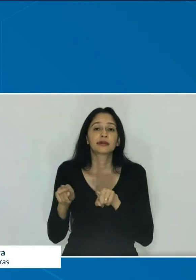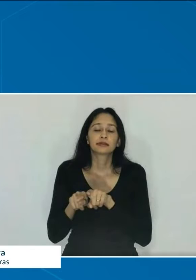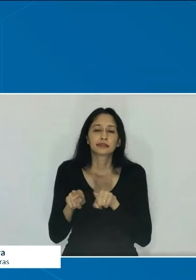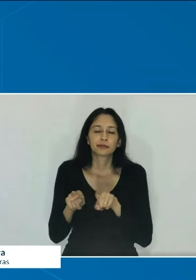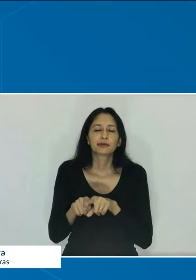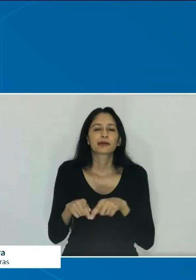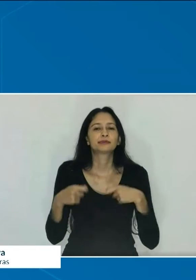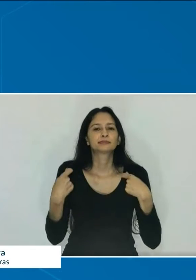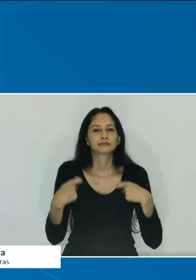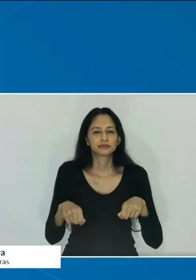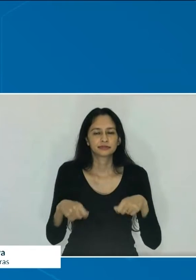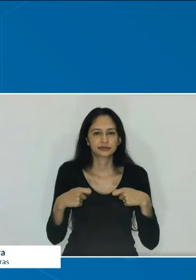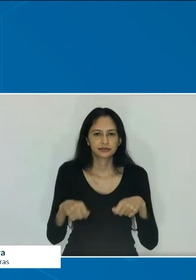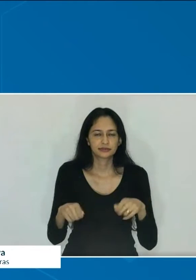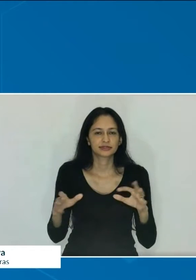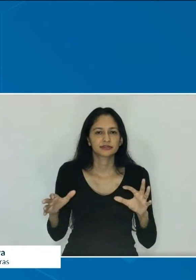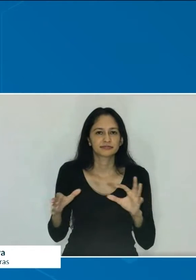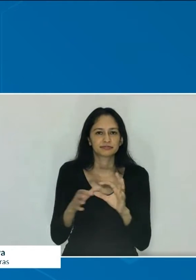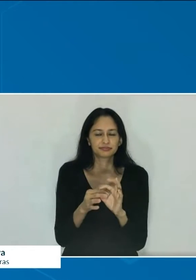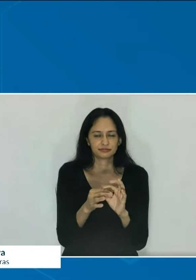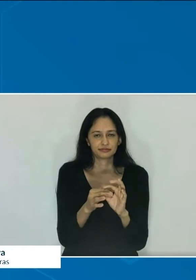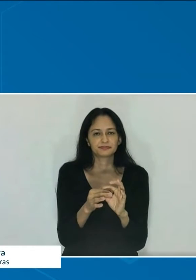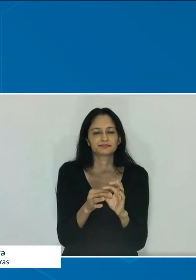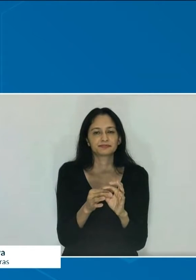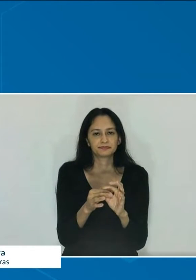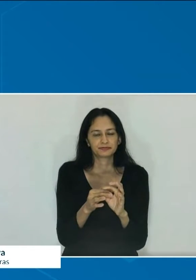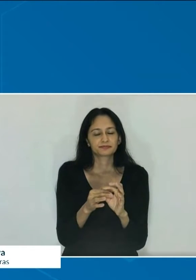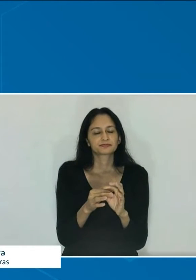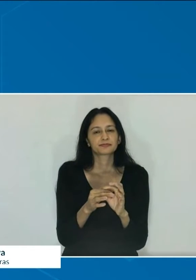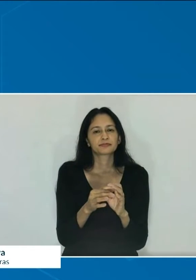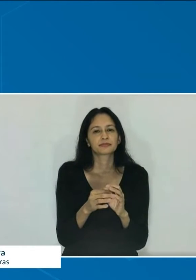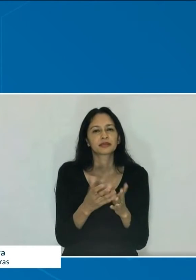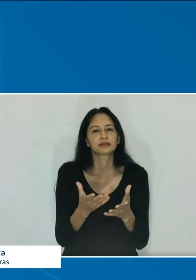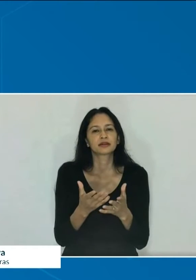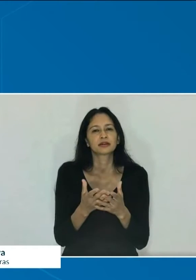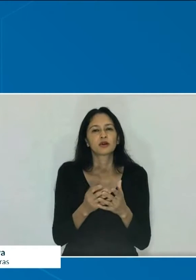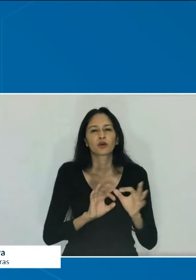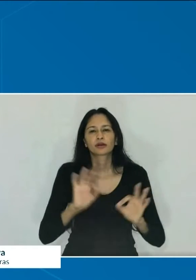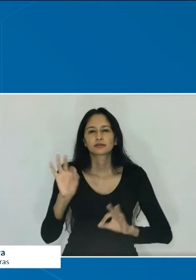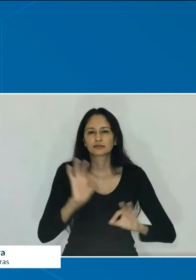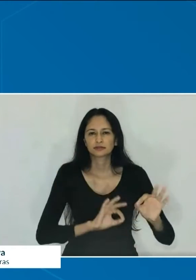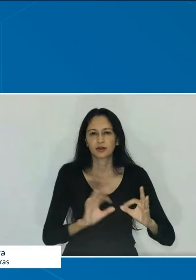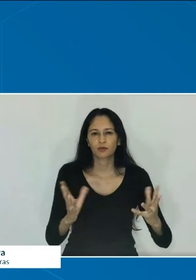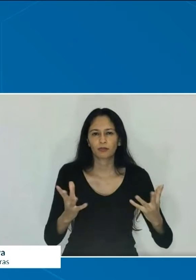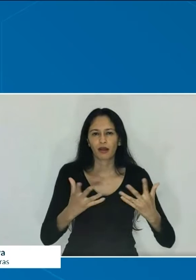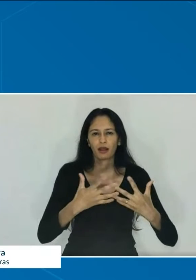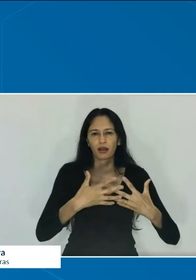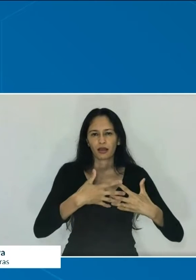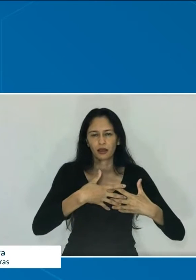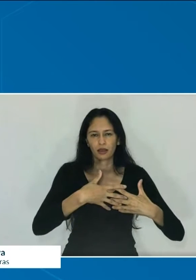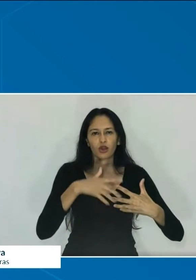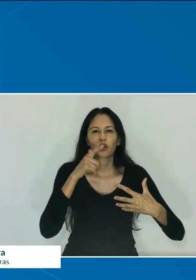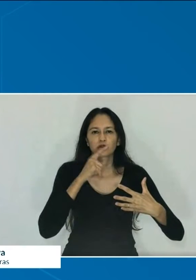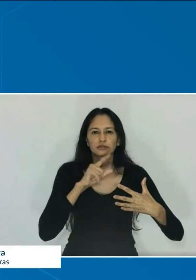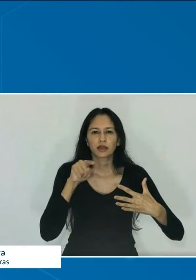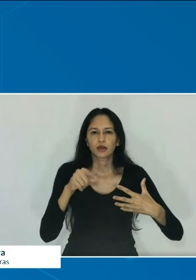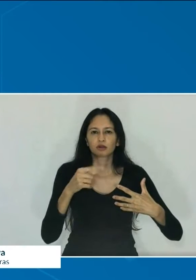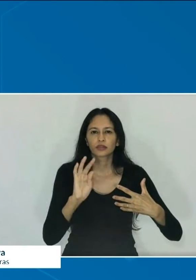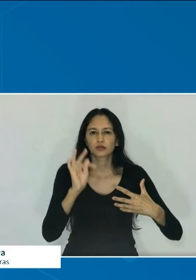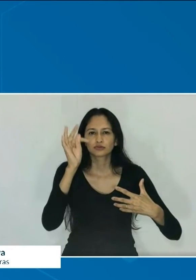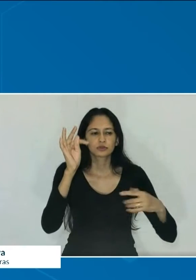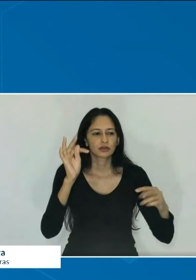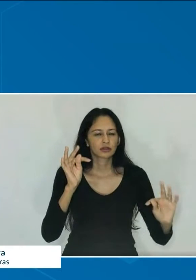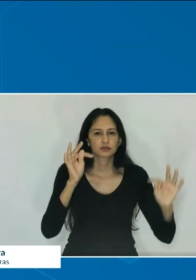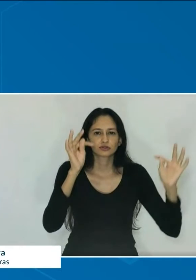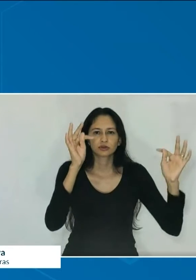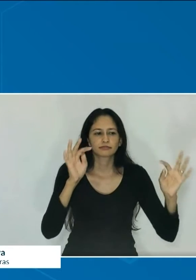ser incorporadas de uma forma sistêmica, em que elas consigam conversar uma com as outras.